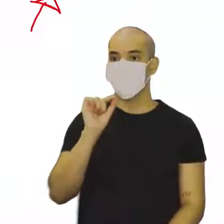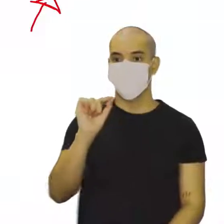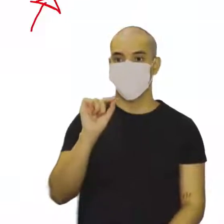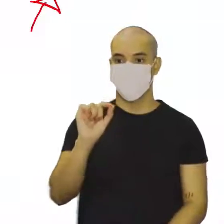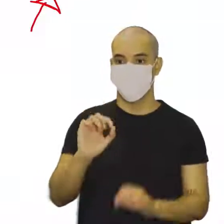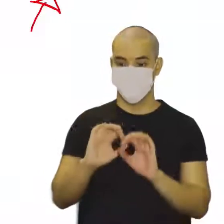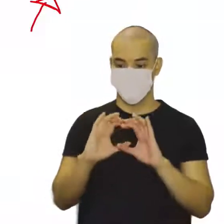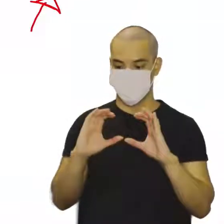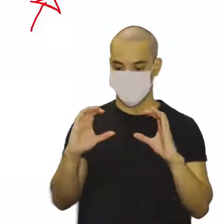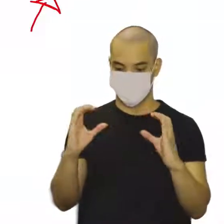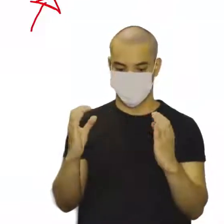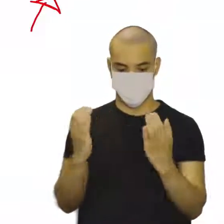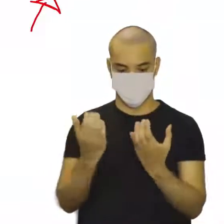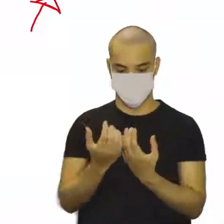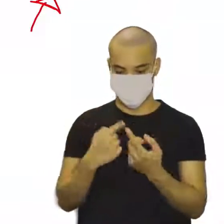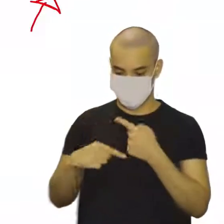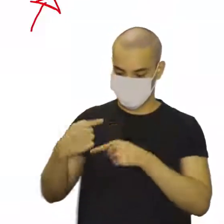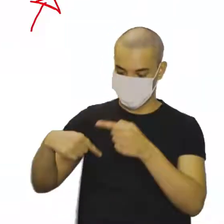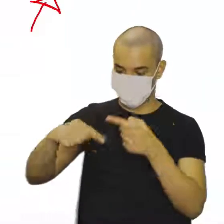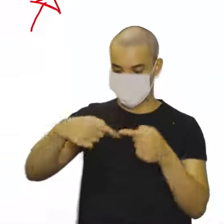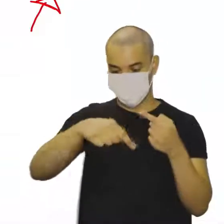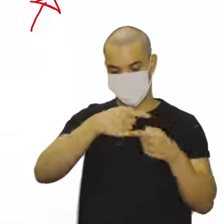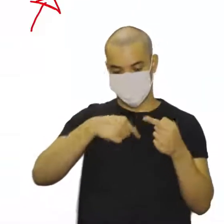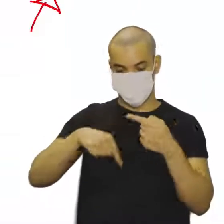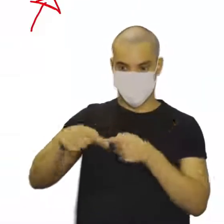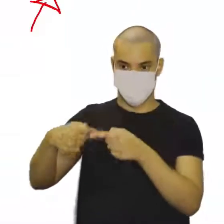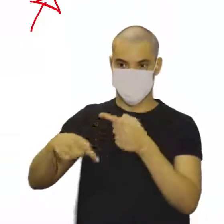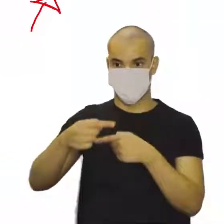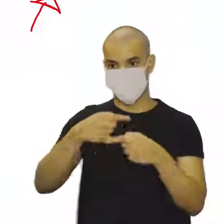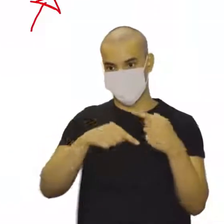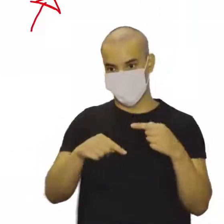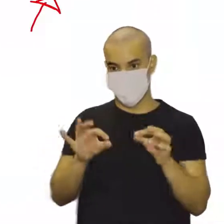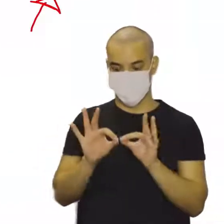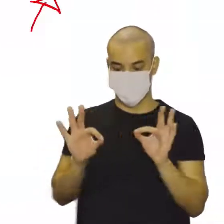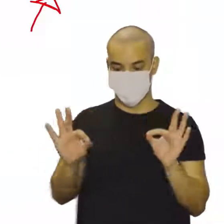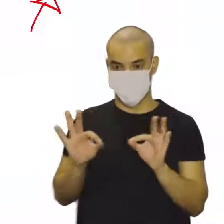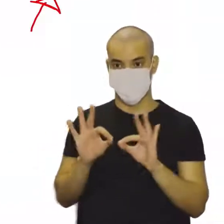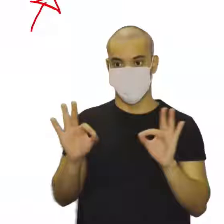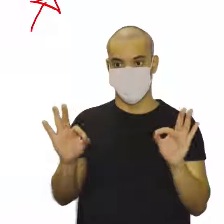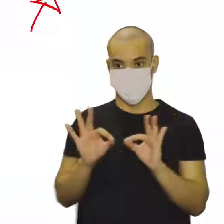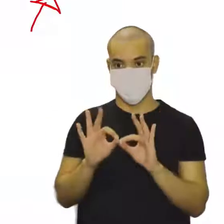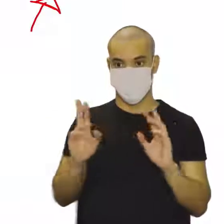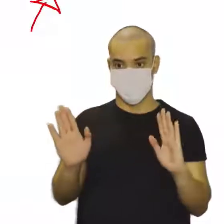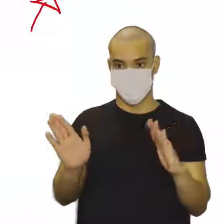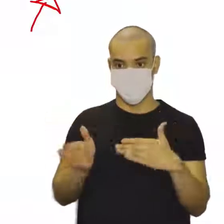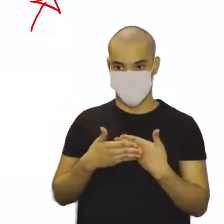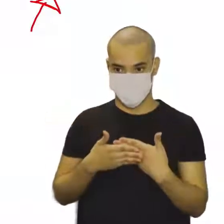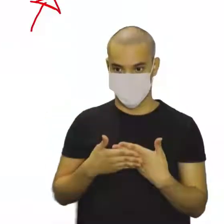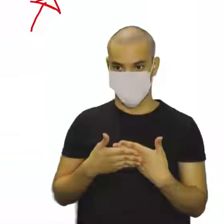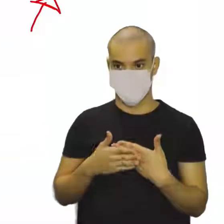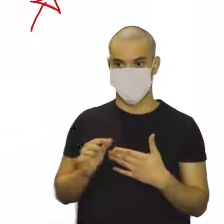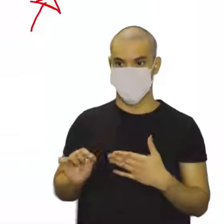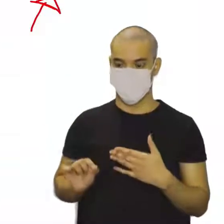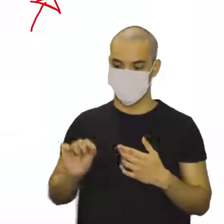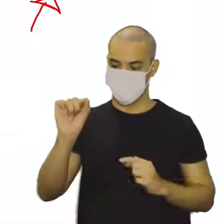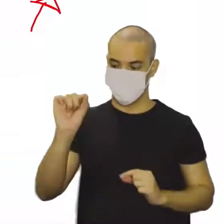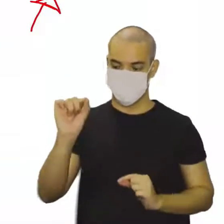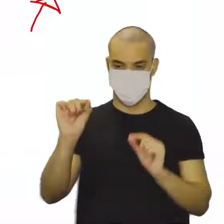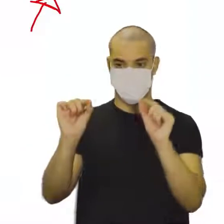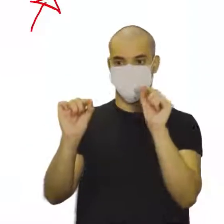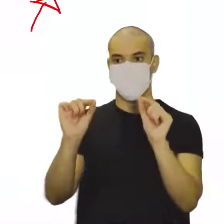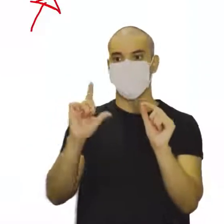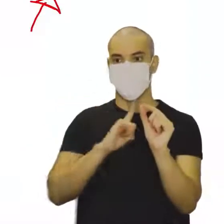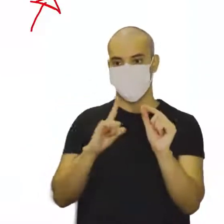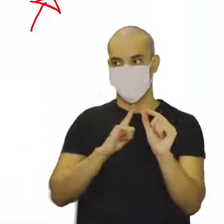torno dela toda um número de voltas. Então você tem um diâmetro menor, o diâmetro maior e uma